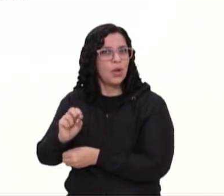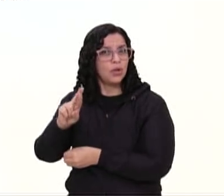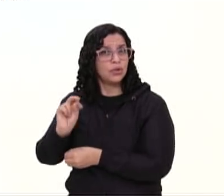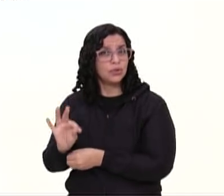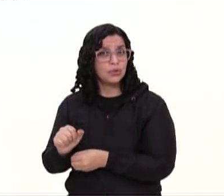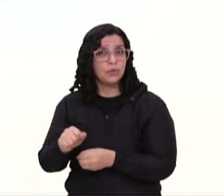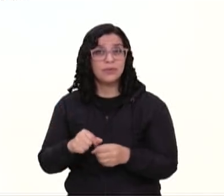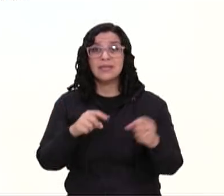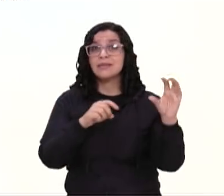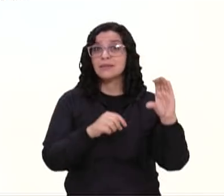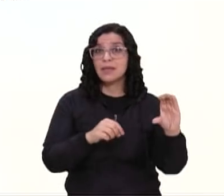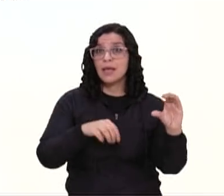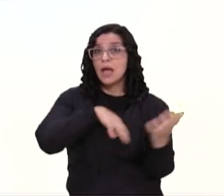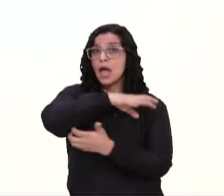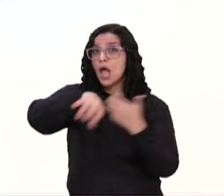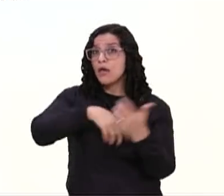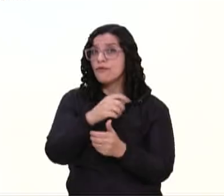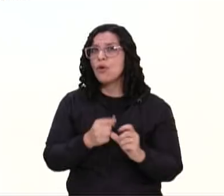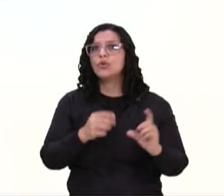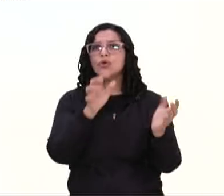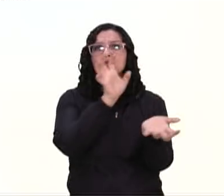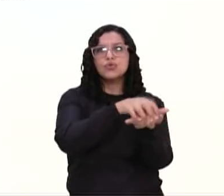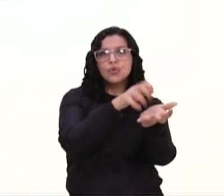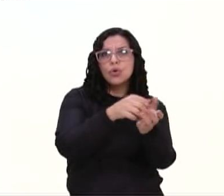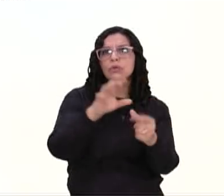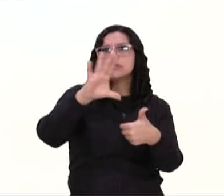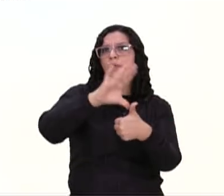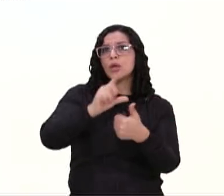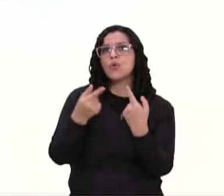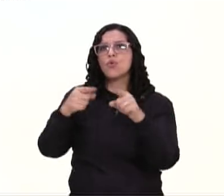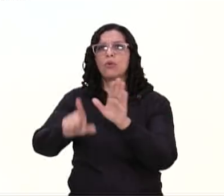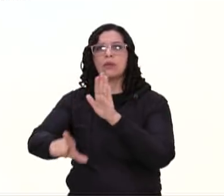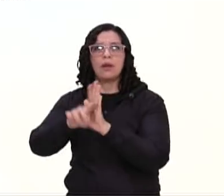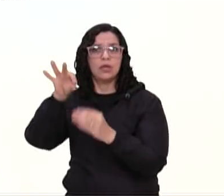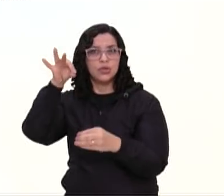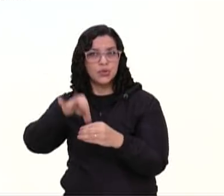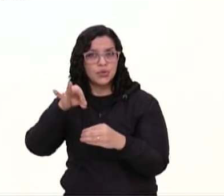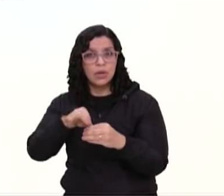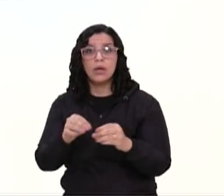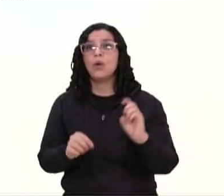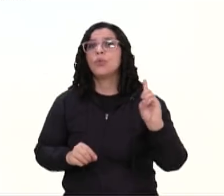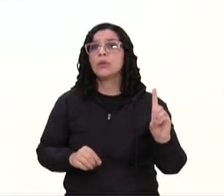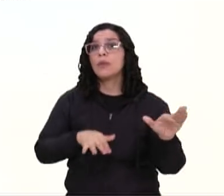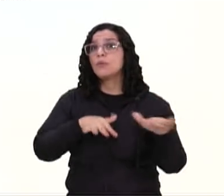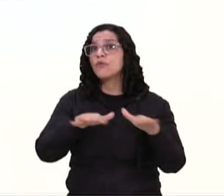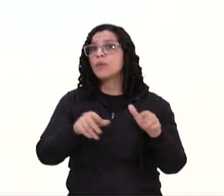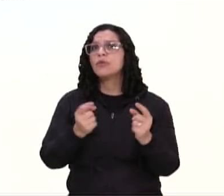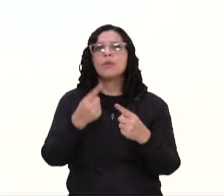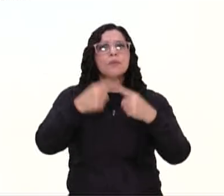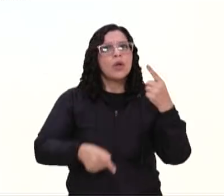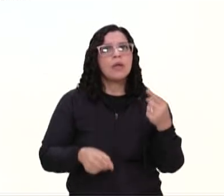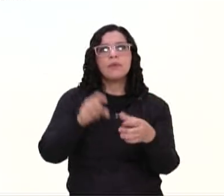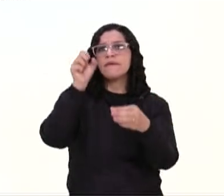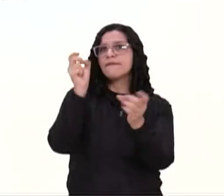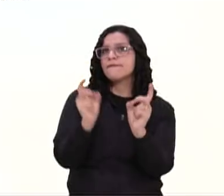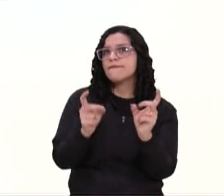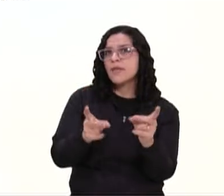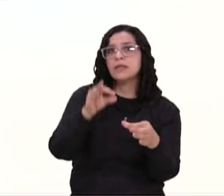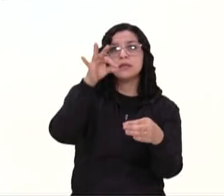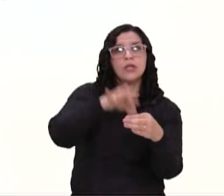dos colonos americanos contra a lei do chá. Ou D. Foi um movimento que defendia a proibição do comércio de chá por